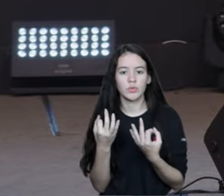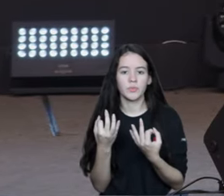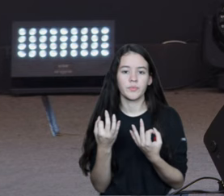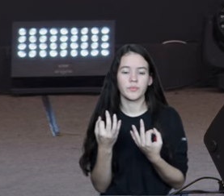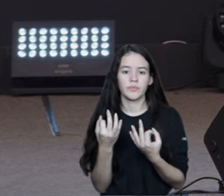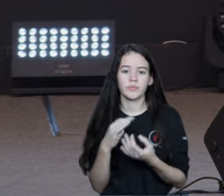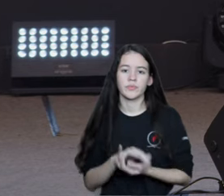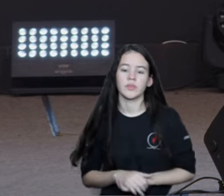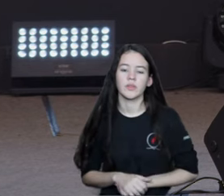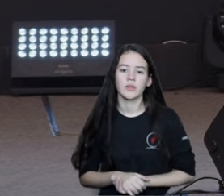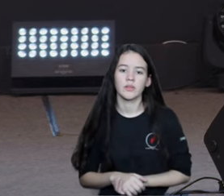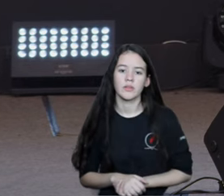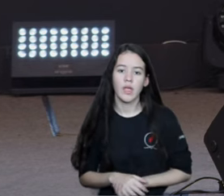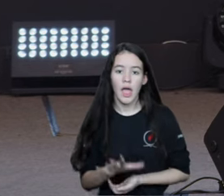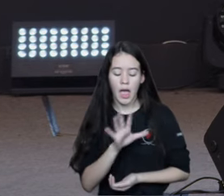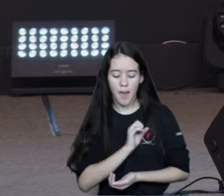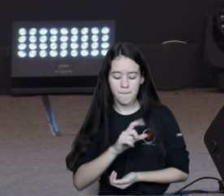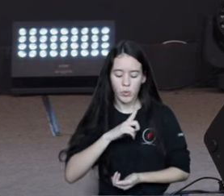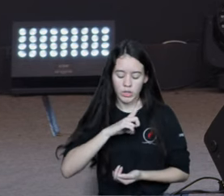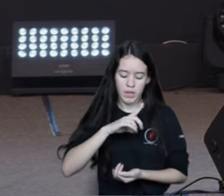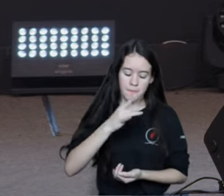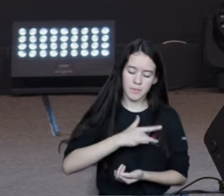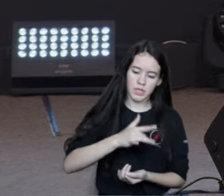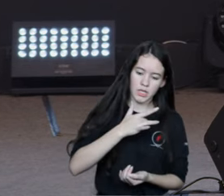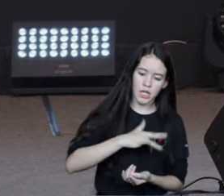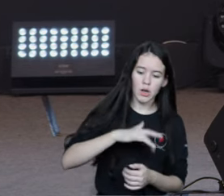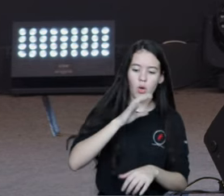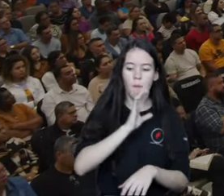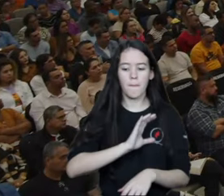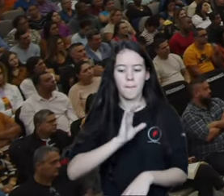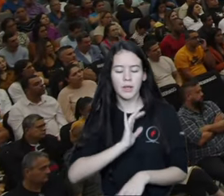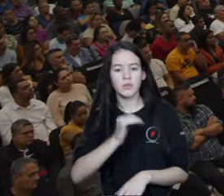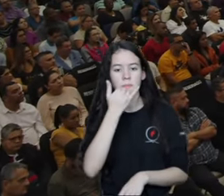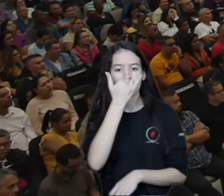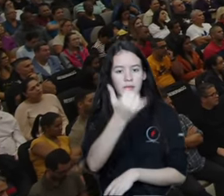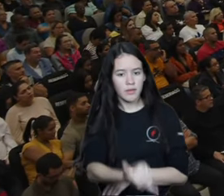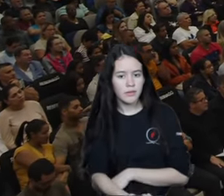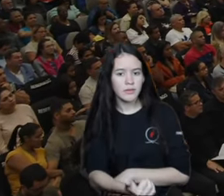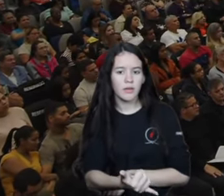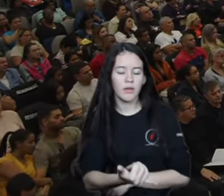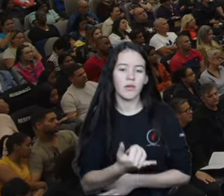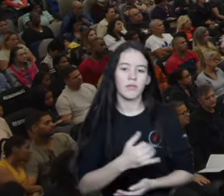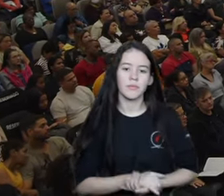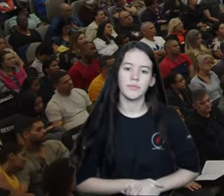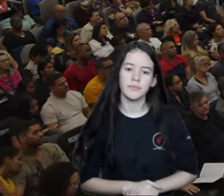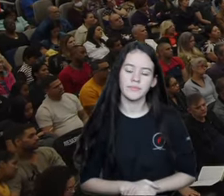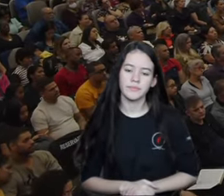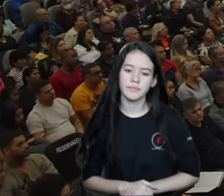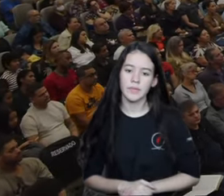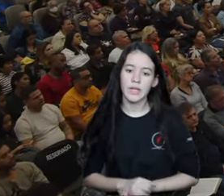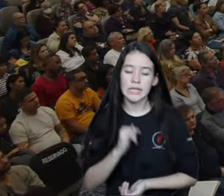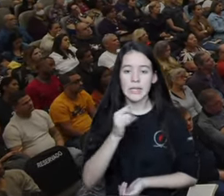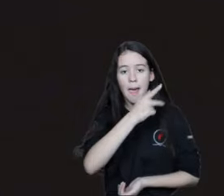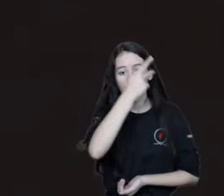baixo do guarda-chuva do amor da Misericórdia tá compaixão tá o perdão se uma pessoa que